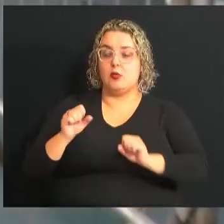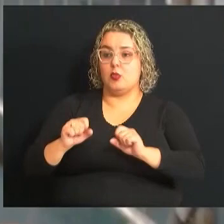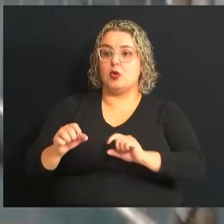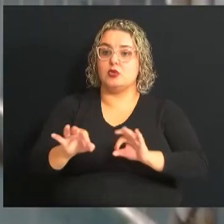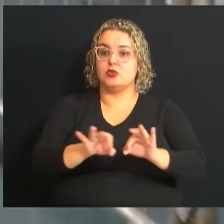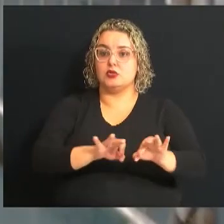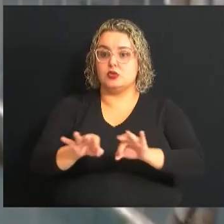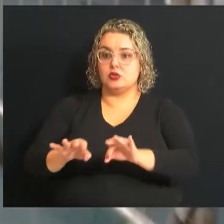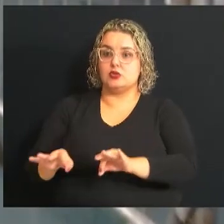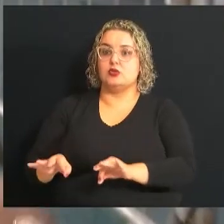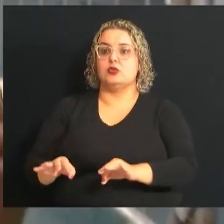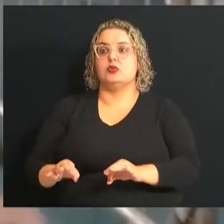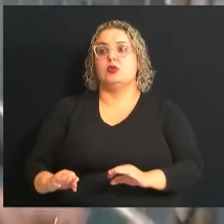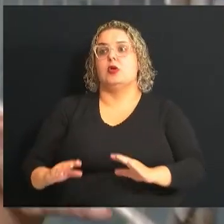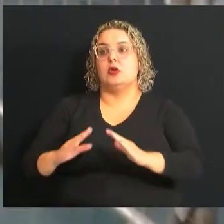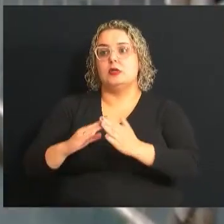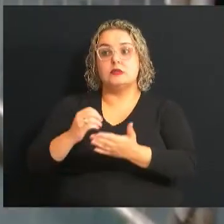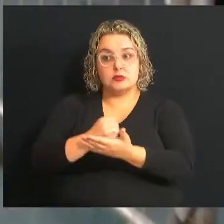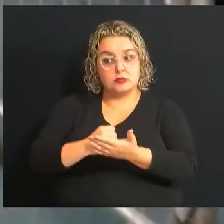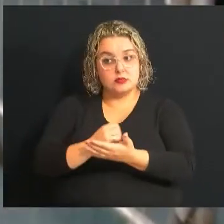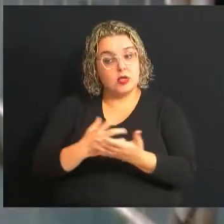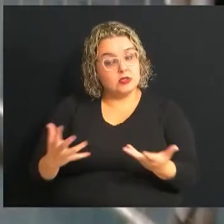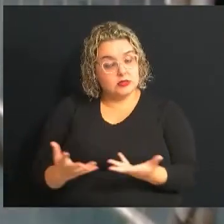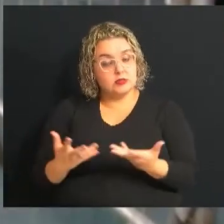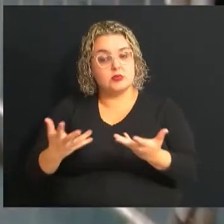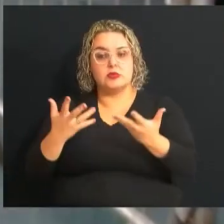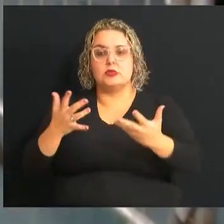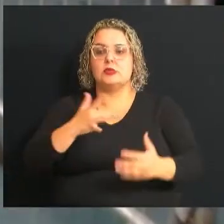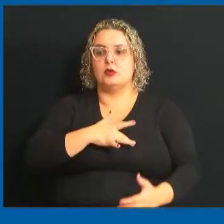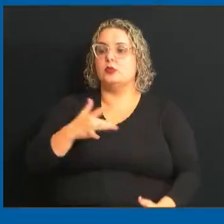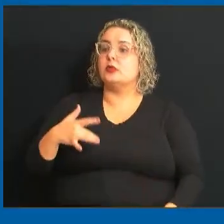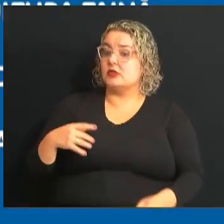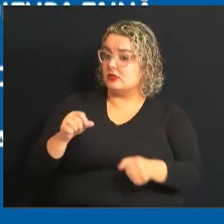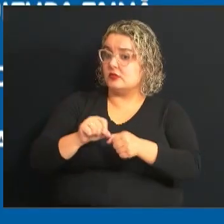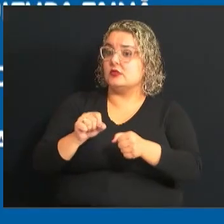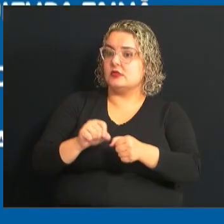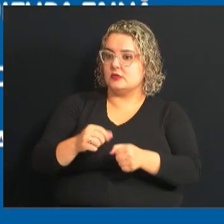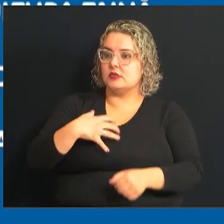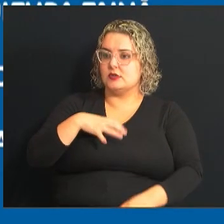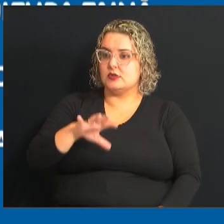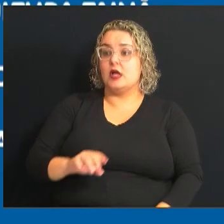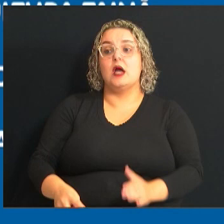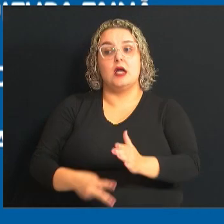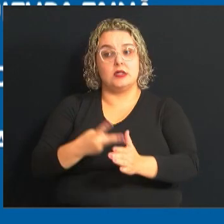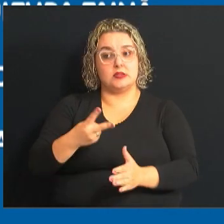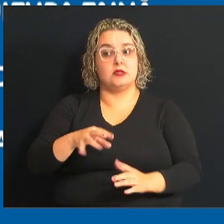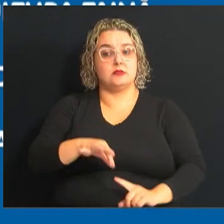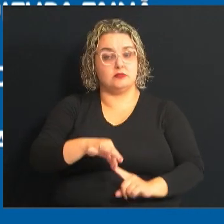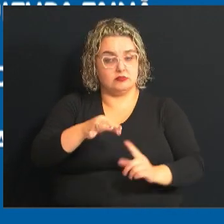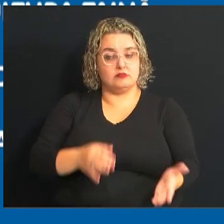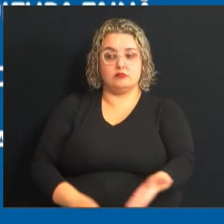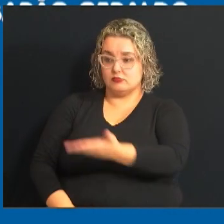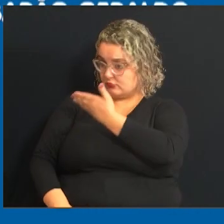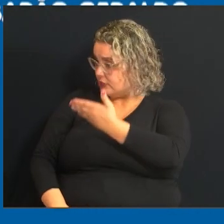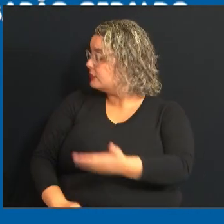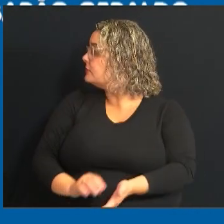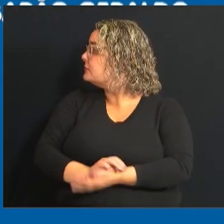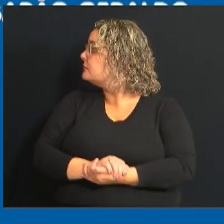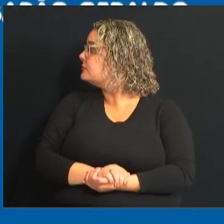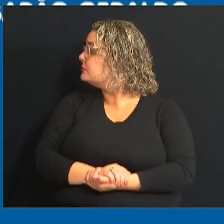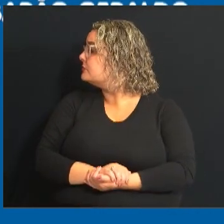as suas farmácias vivas. Então, na saúde a gente fez dessa forma. A segunda prioridade da parlamentar foi